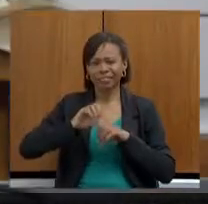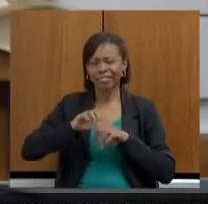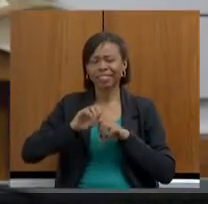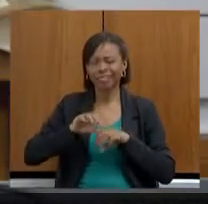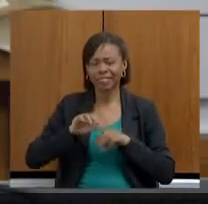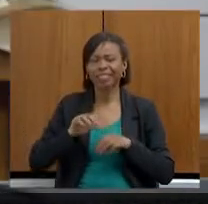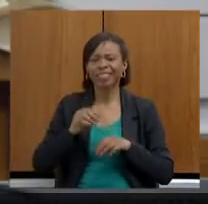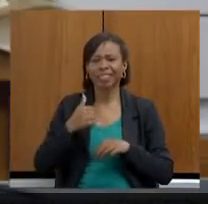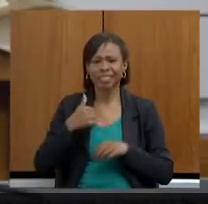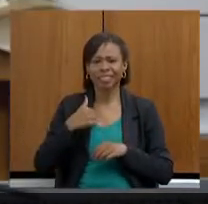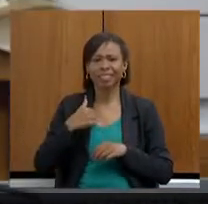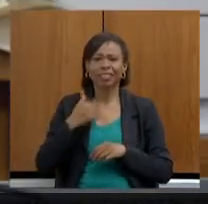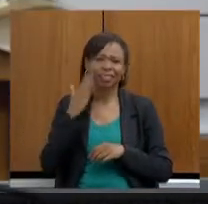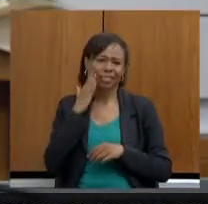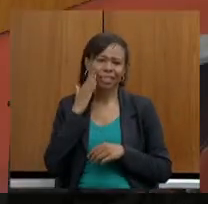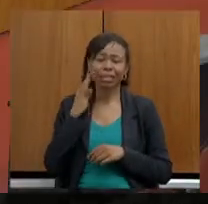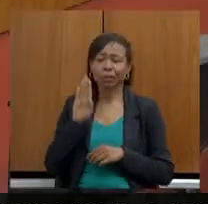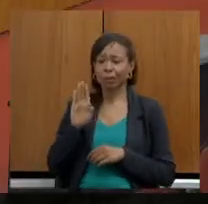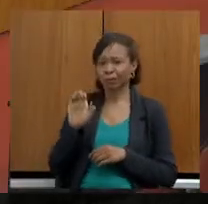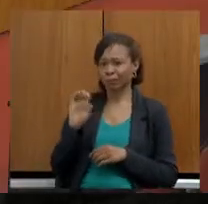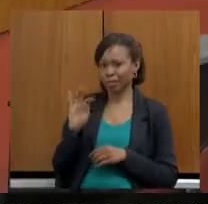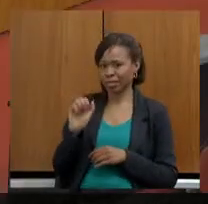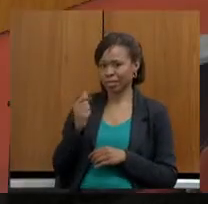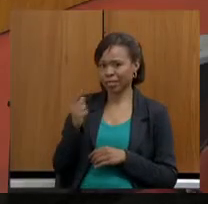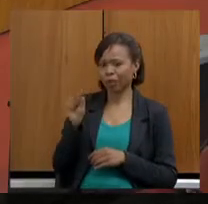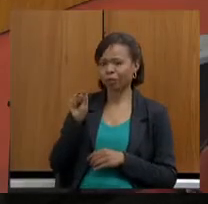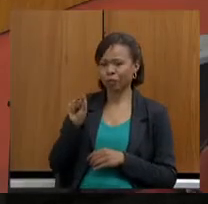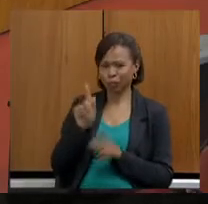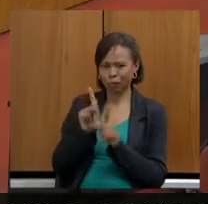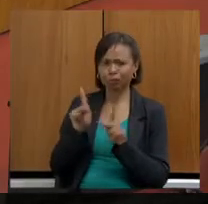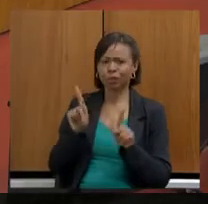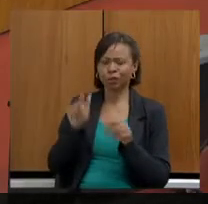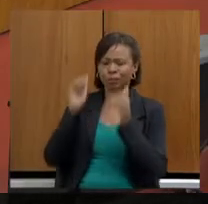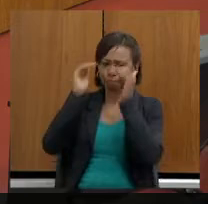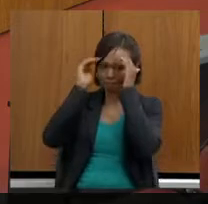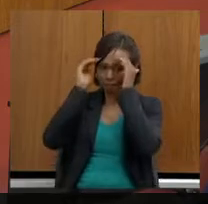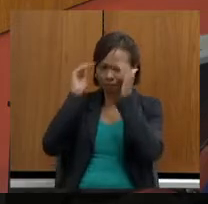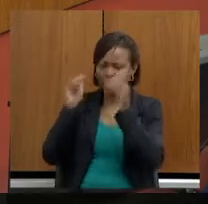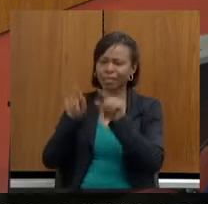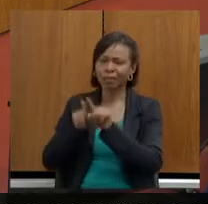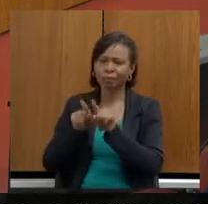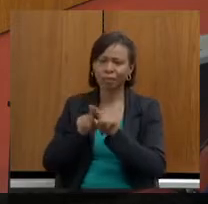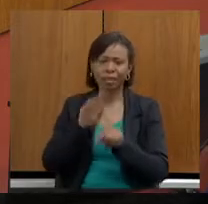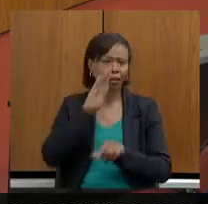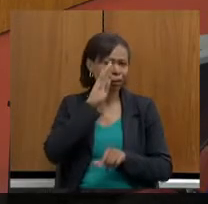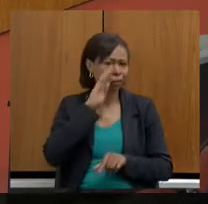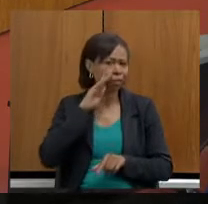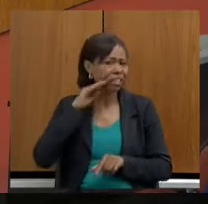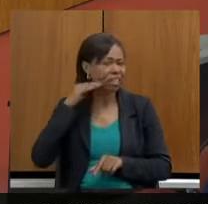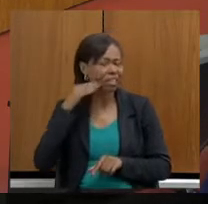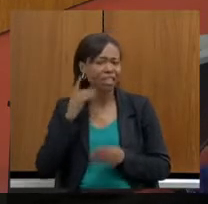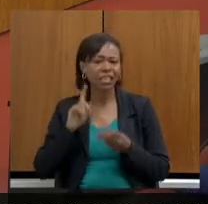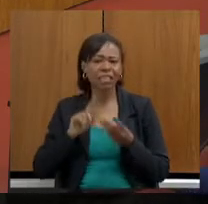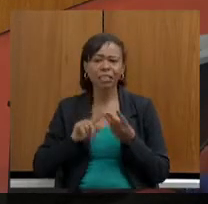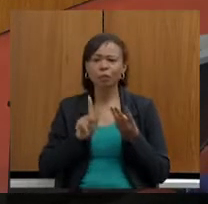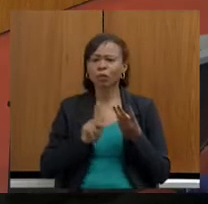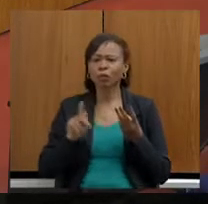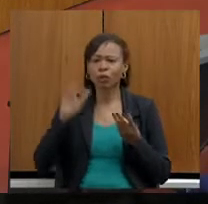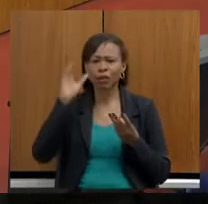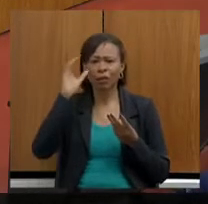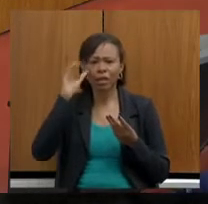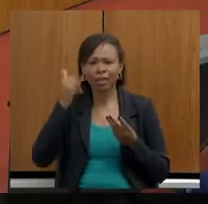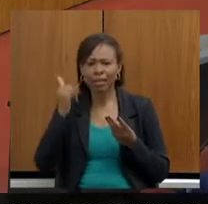sei também Betão e respeito muito você como professor Beatriz Professor Cleiton professor é